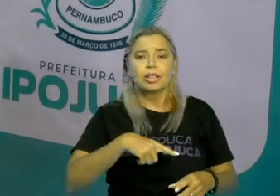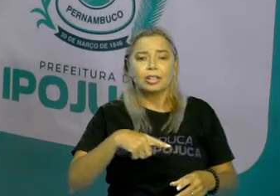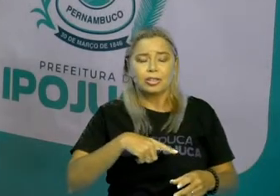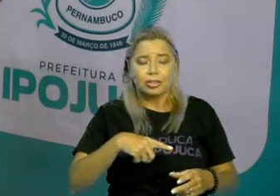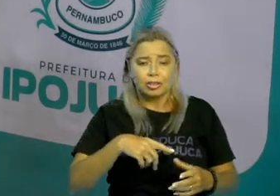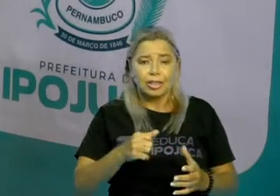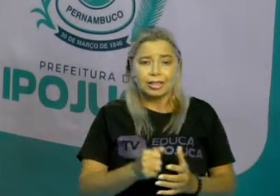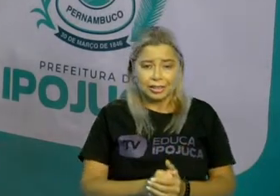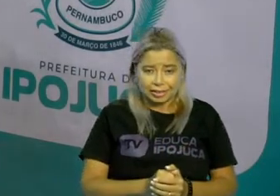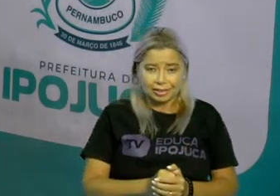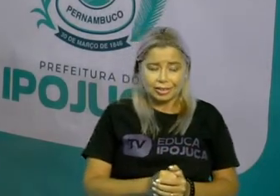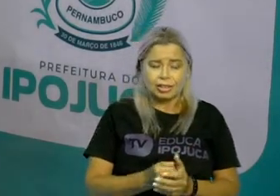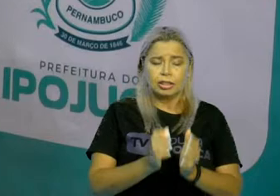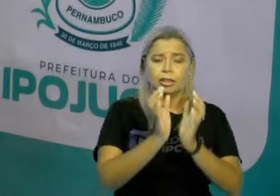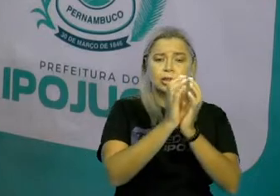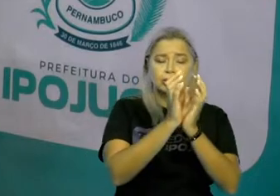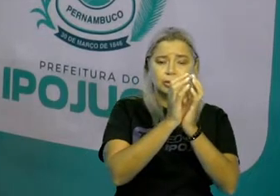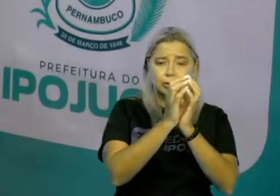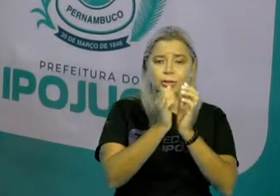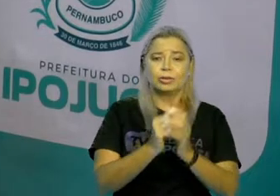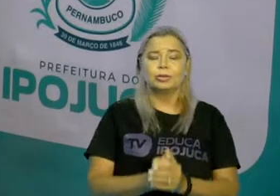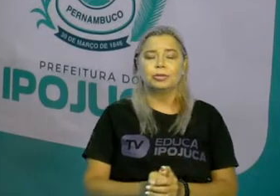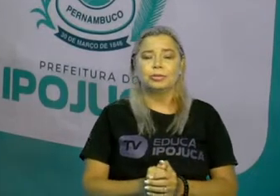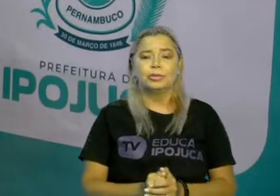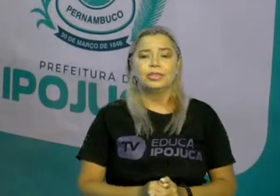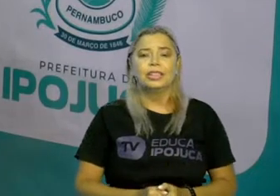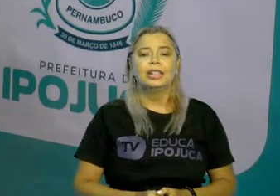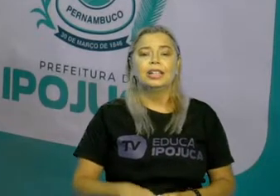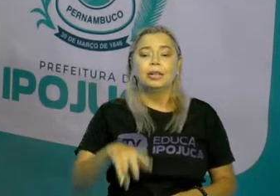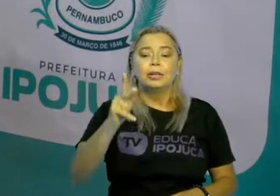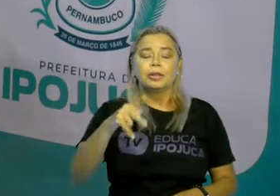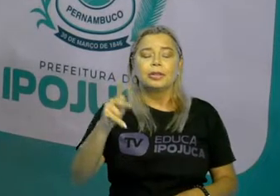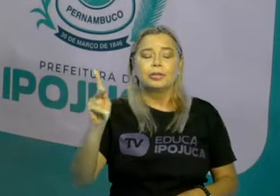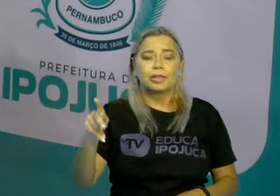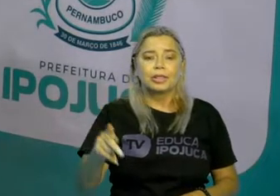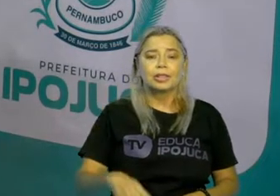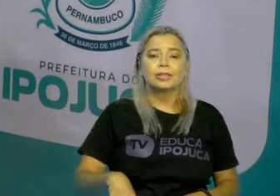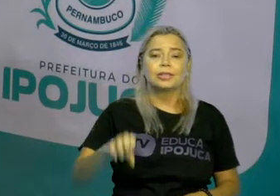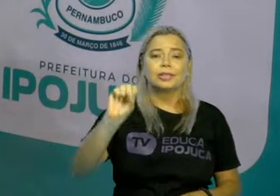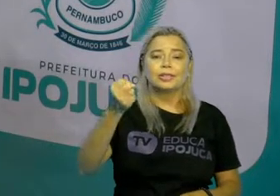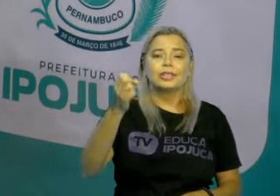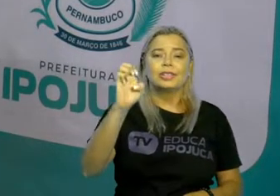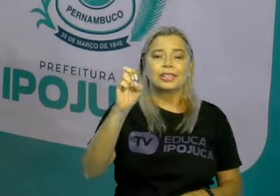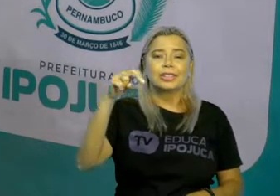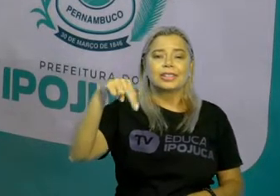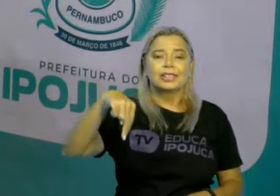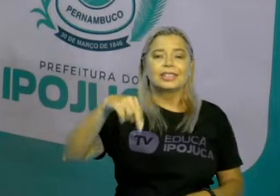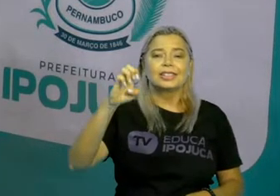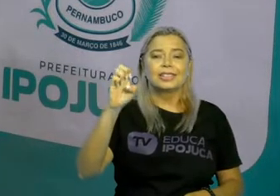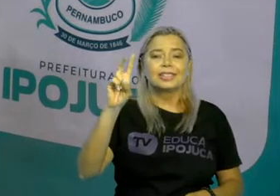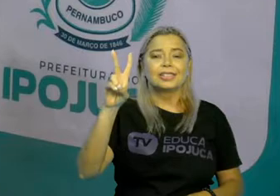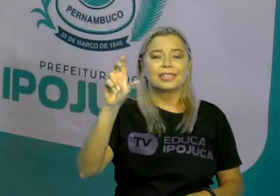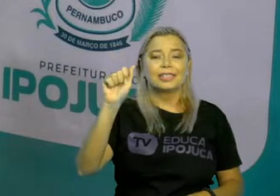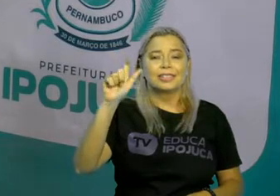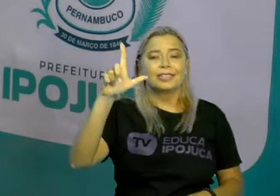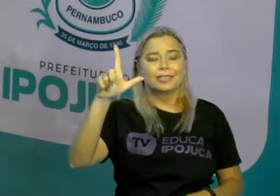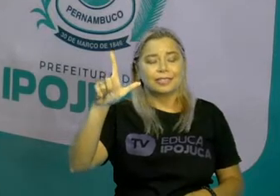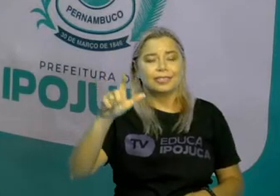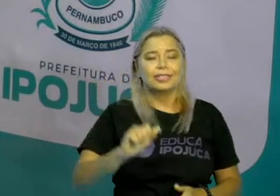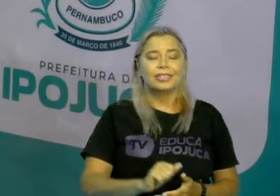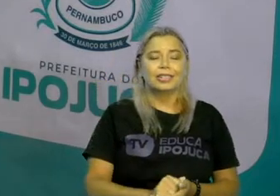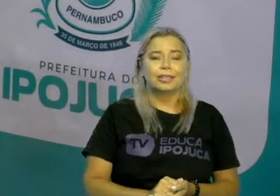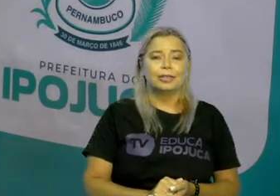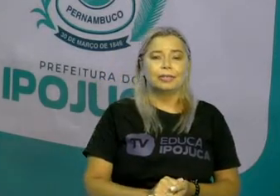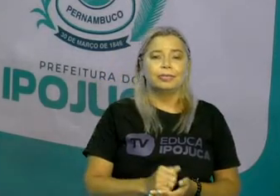a vergonha nessa aprendizagem comigo Professor sem levar o Santana e vamos aprender e